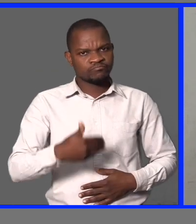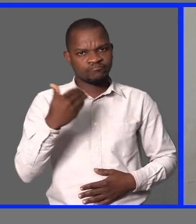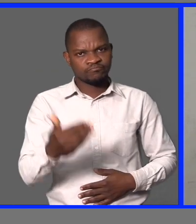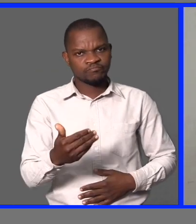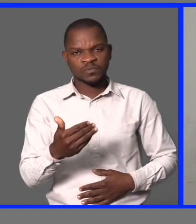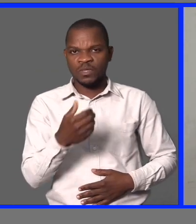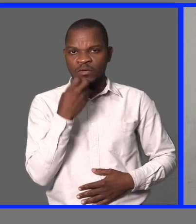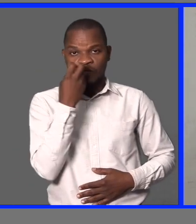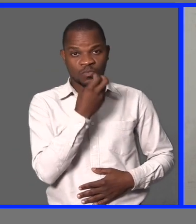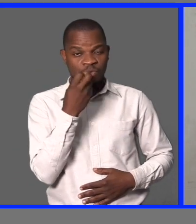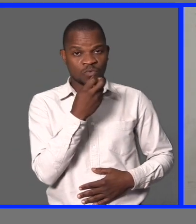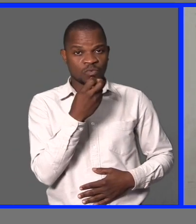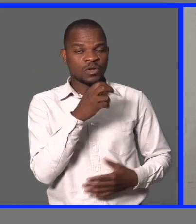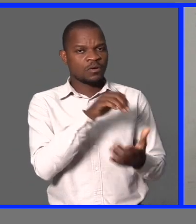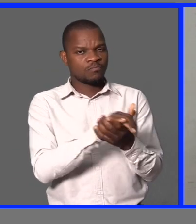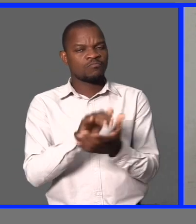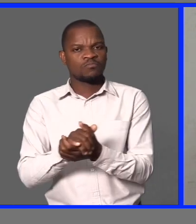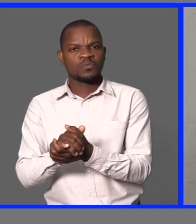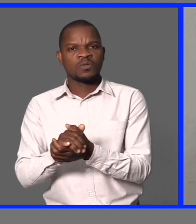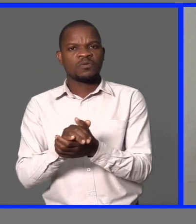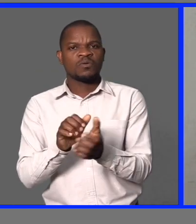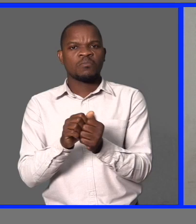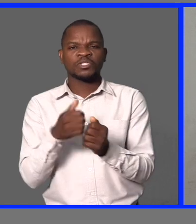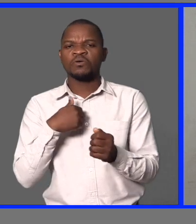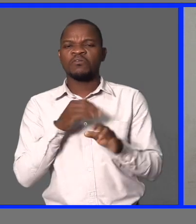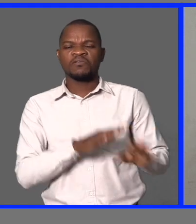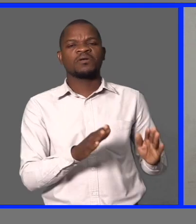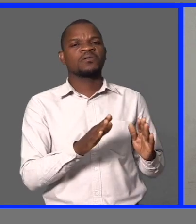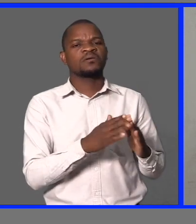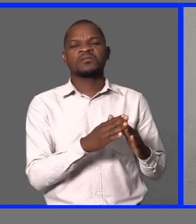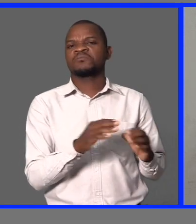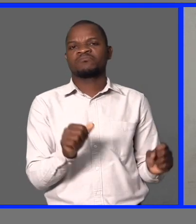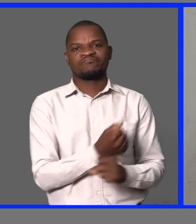sempre vou com amigos lá, com colegas, deixo, e não estou a faltar nenhum dia a faltar na escola.